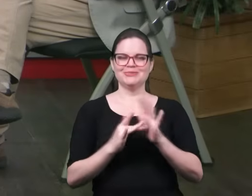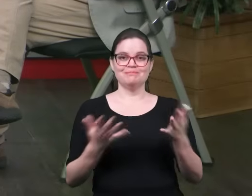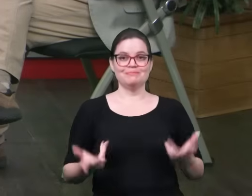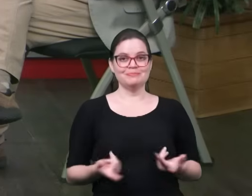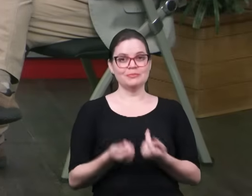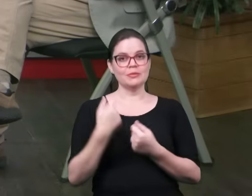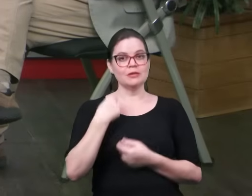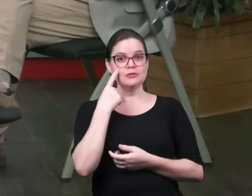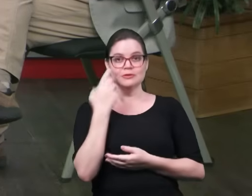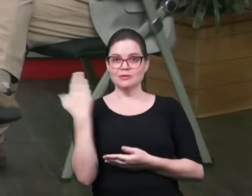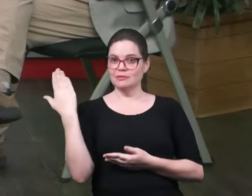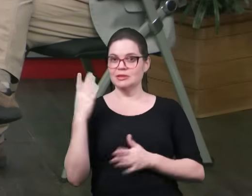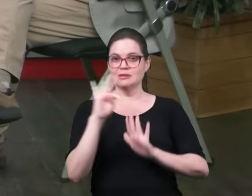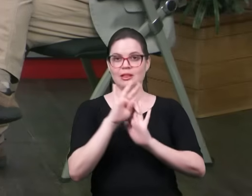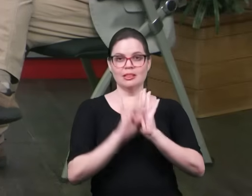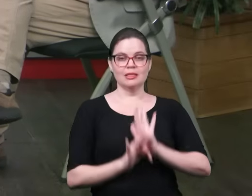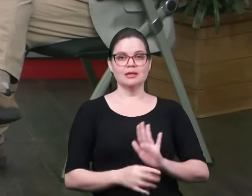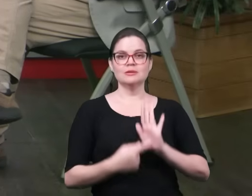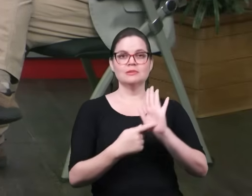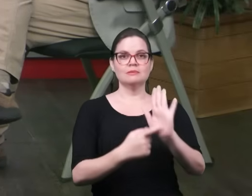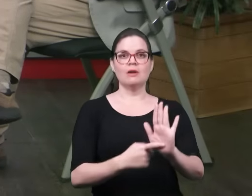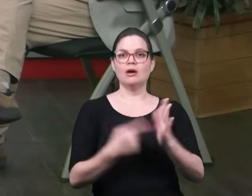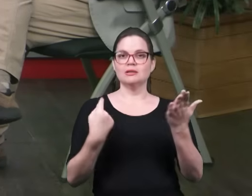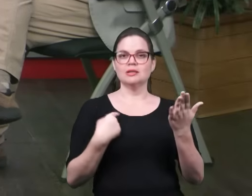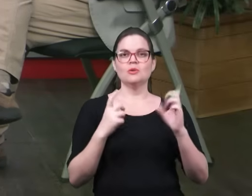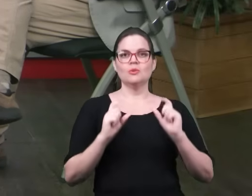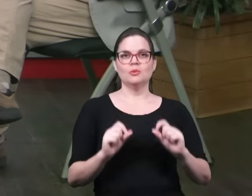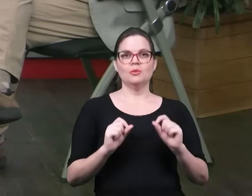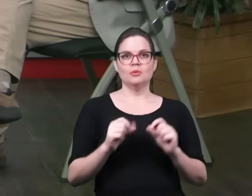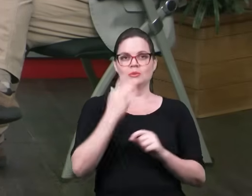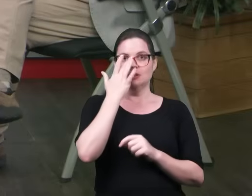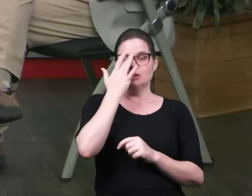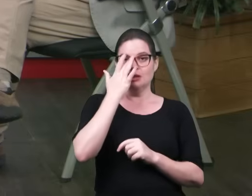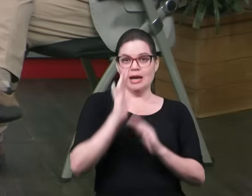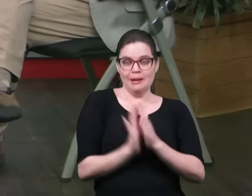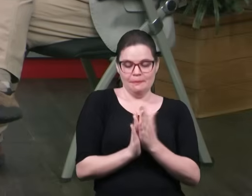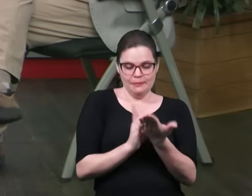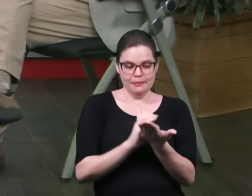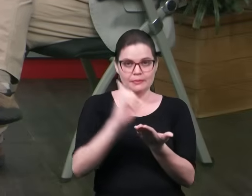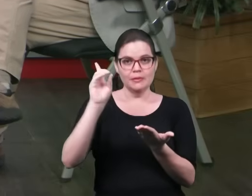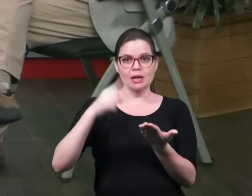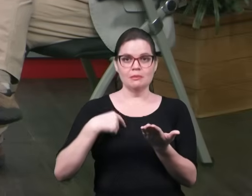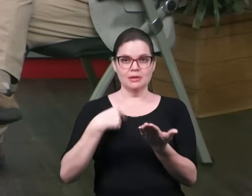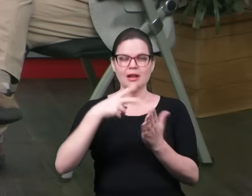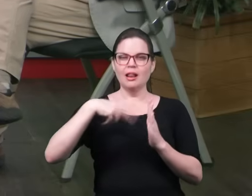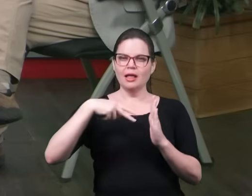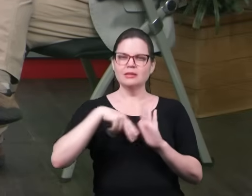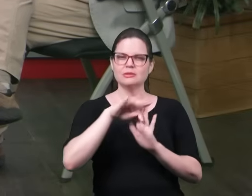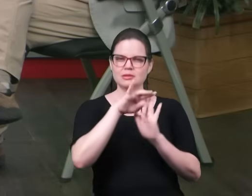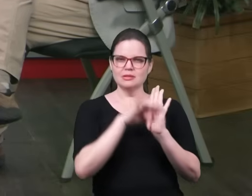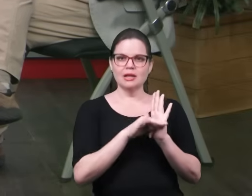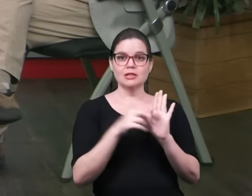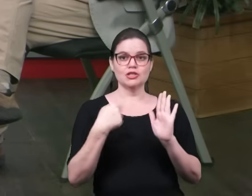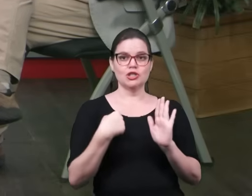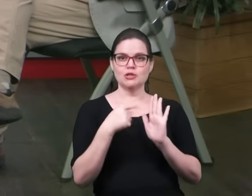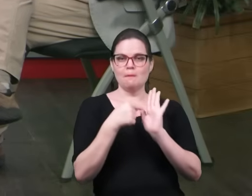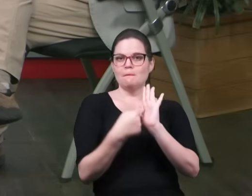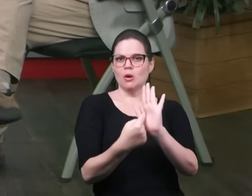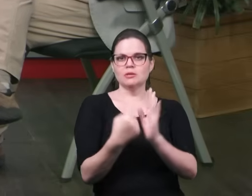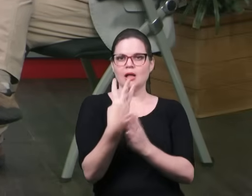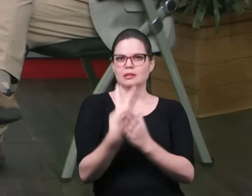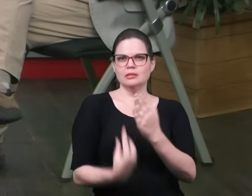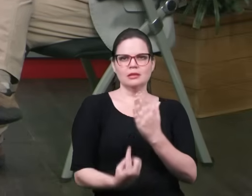como basicamente em toda a palavra, em toda a Bíblia, a gente vê a Trindade